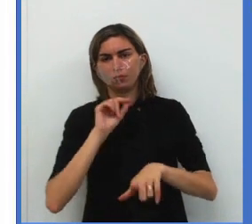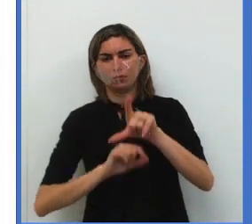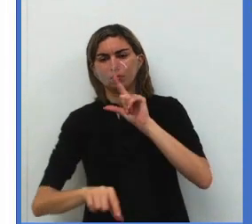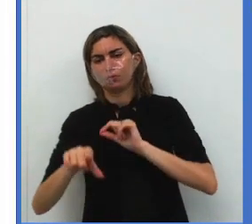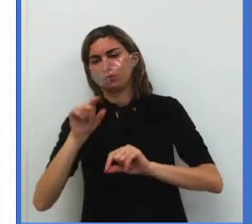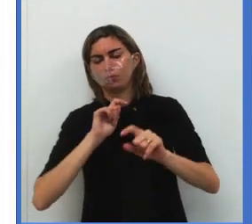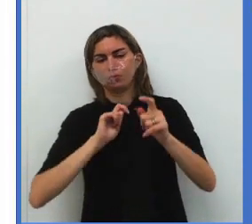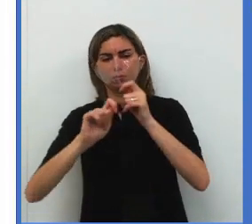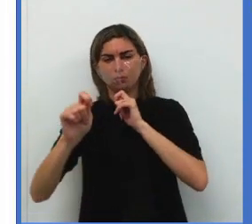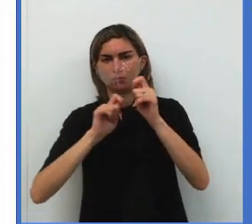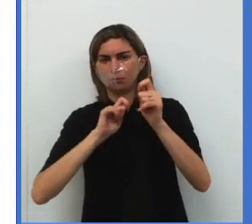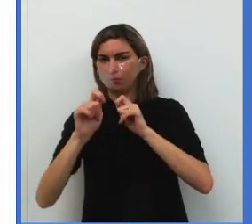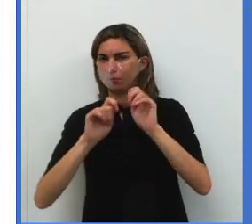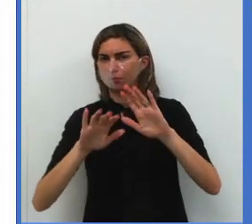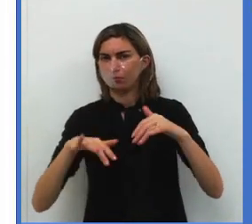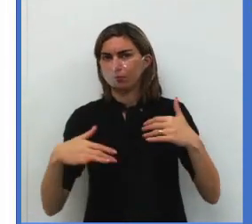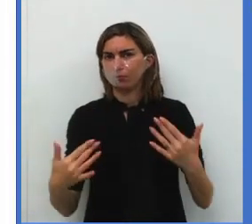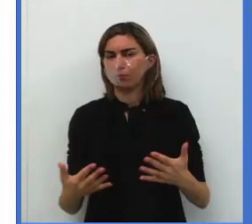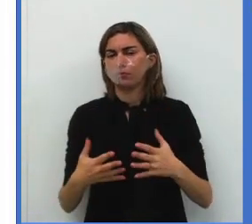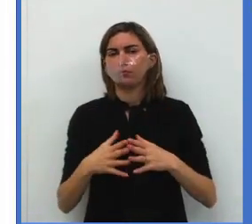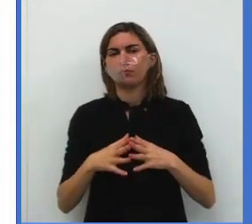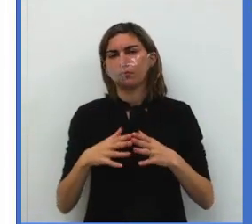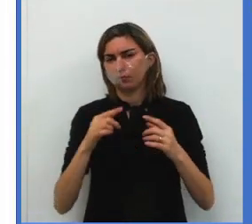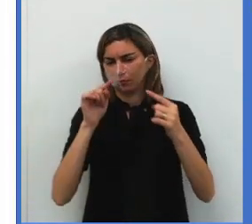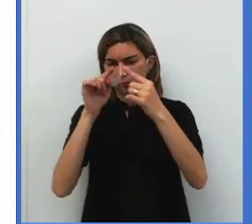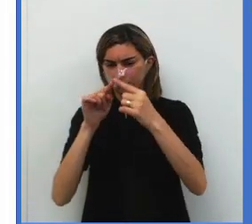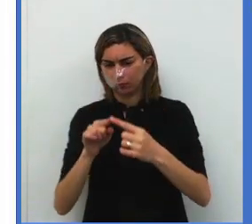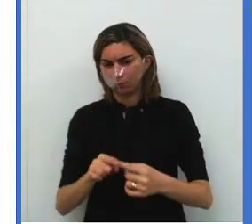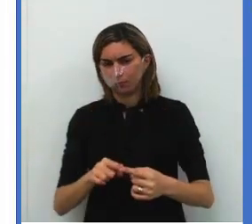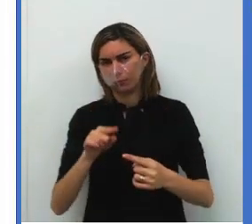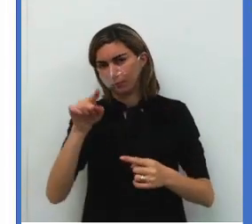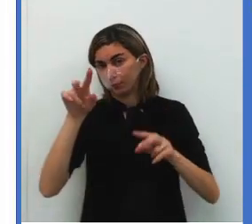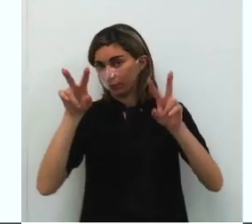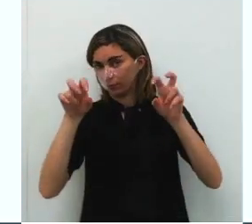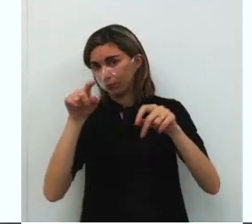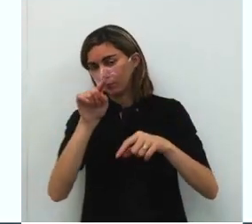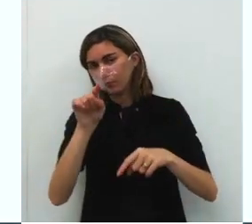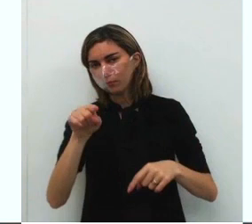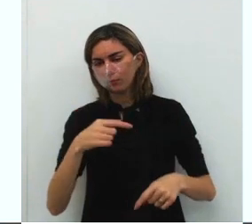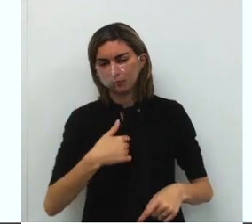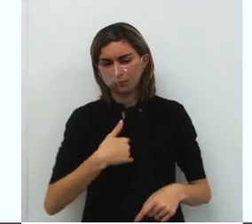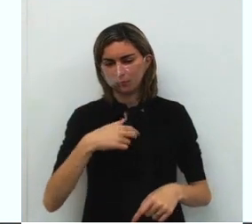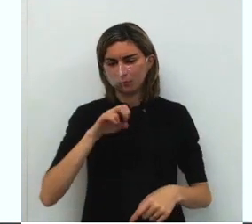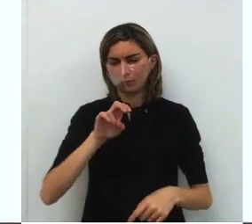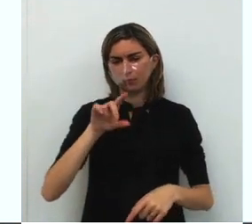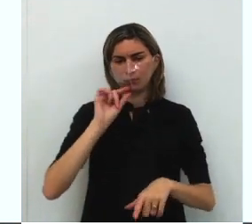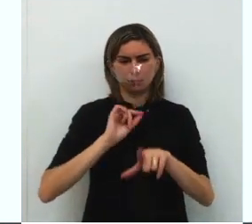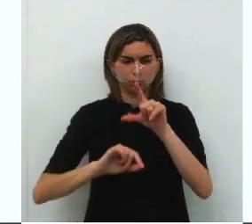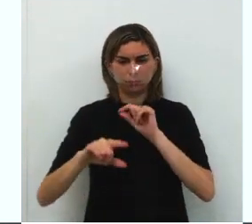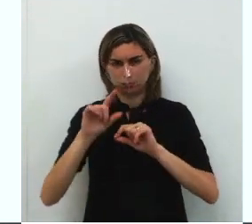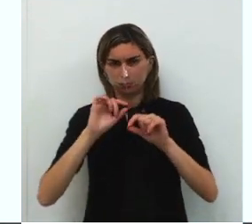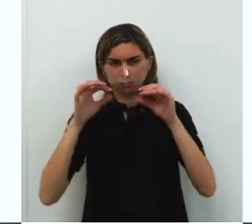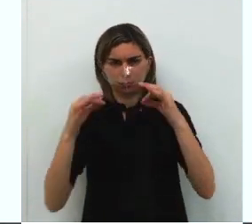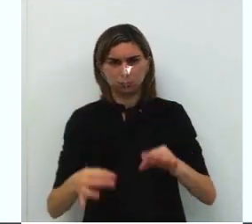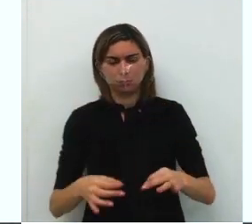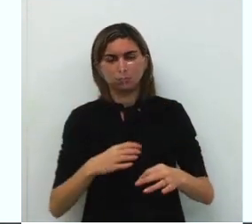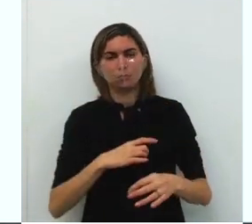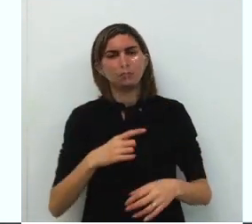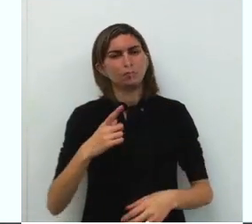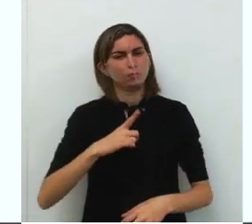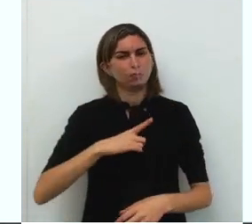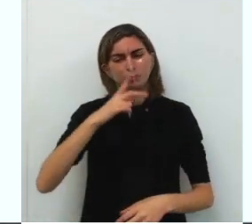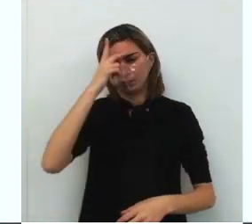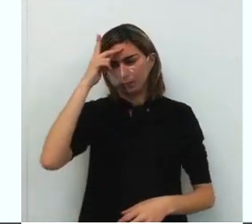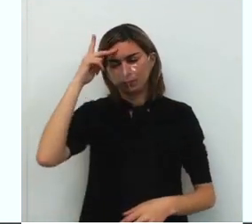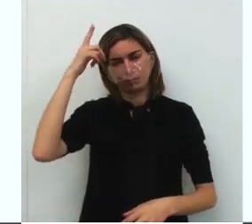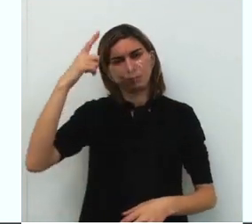escolha do entrevistado. Então, de acordo com aquele tema que eu escolhi, certo? Aí eu vou